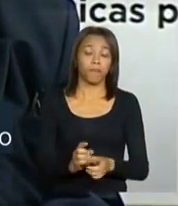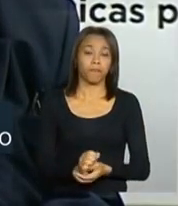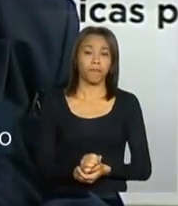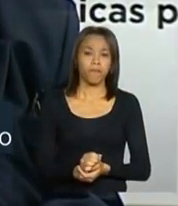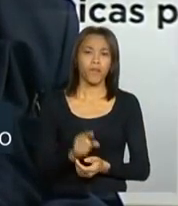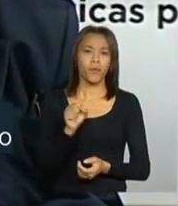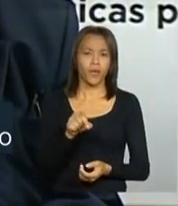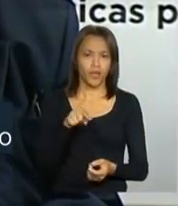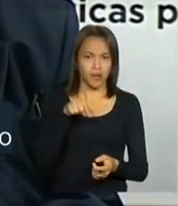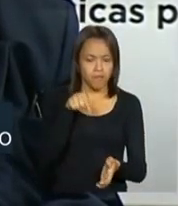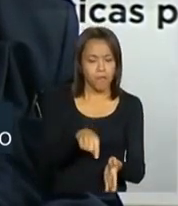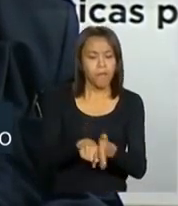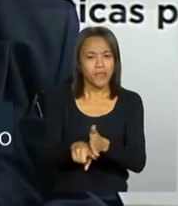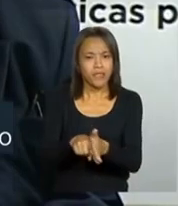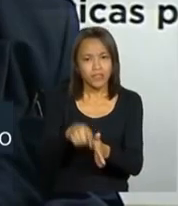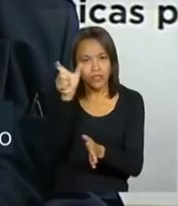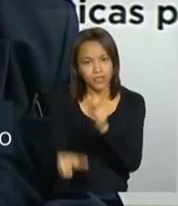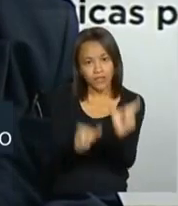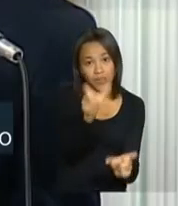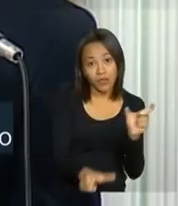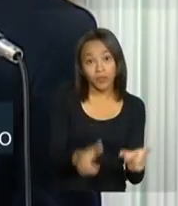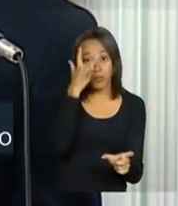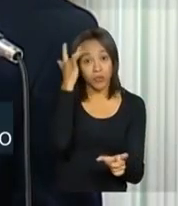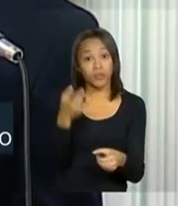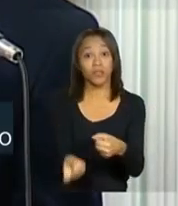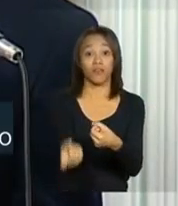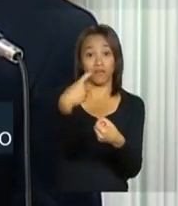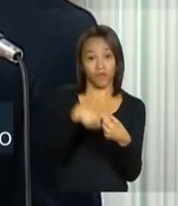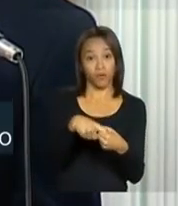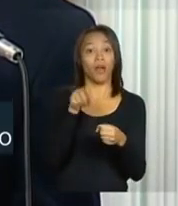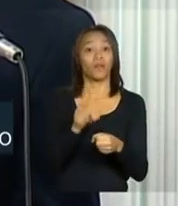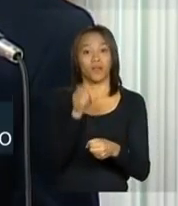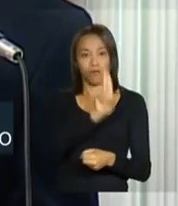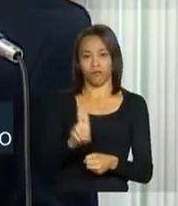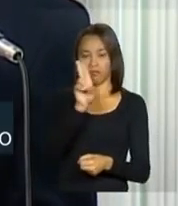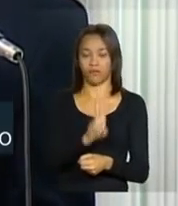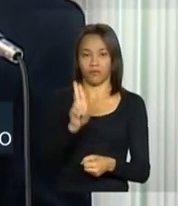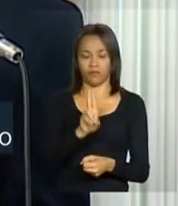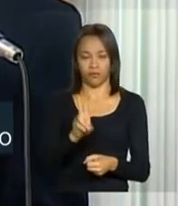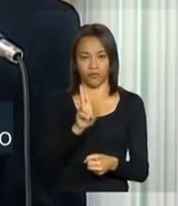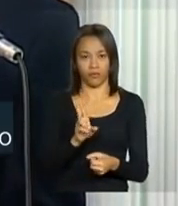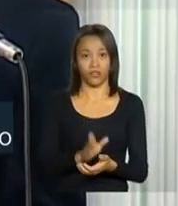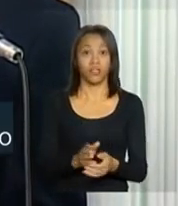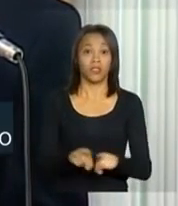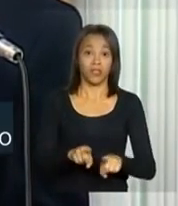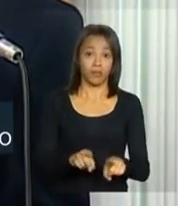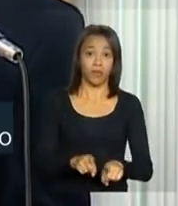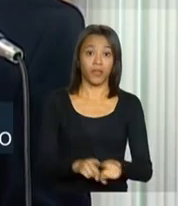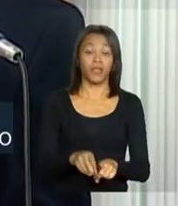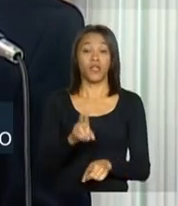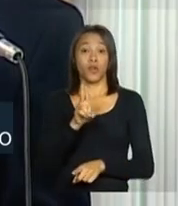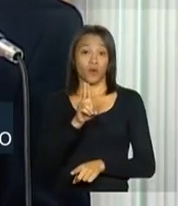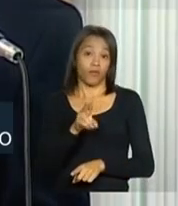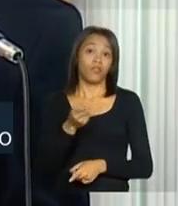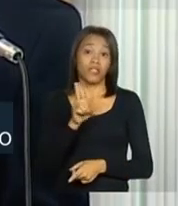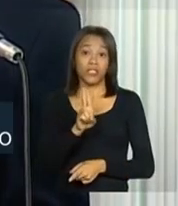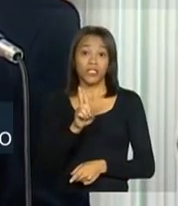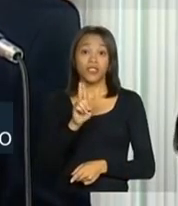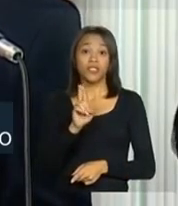destina-se a pesquisadoras e pesquisadores vinculados a instituições de ensino superior institutos e centros de pesquisa e